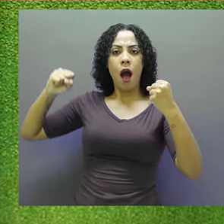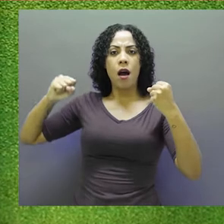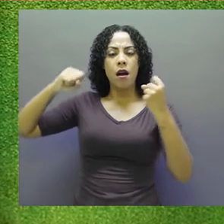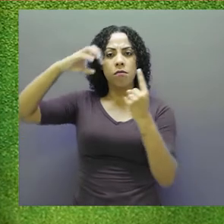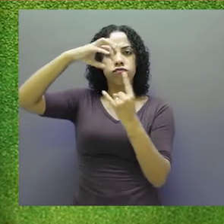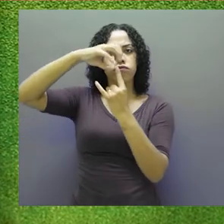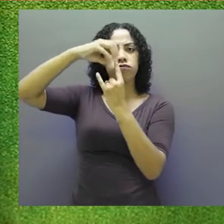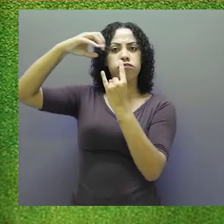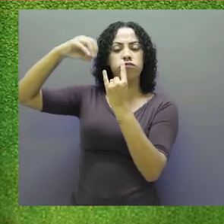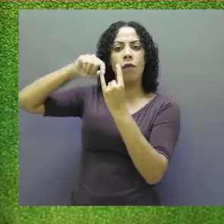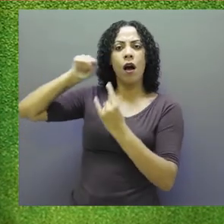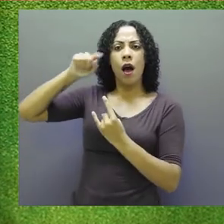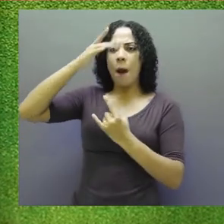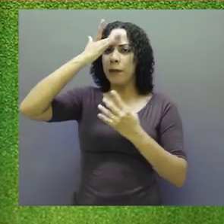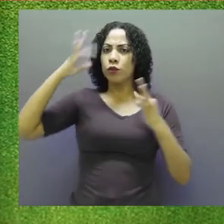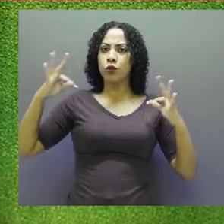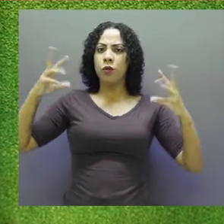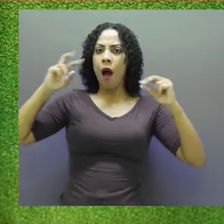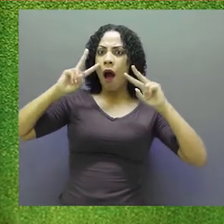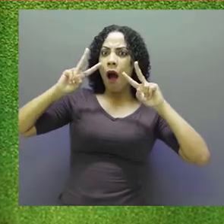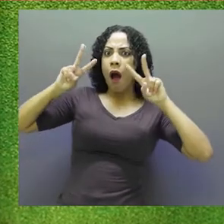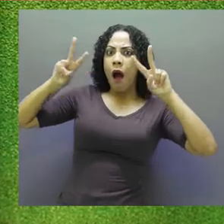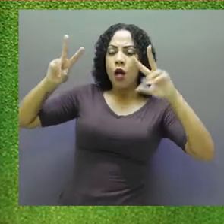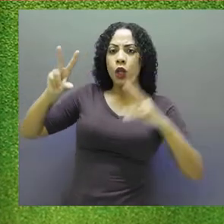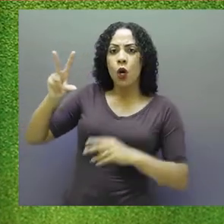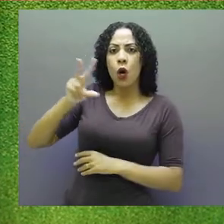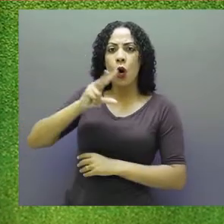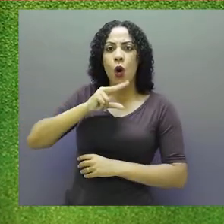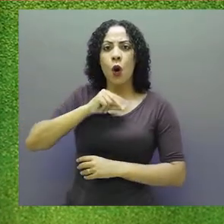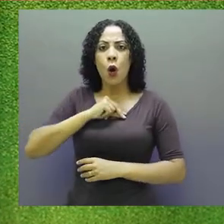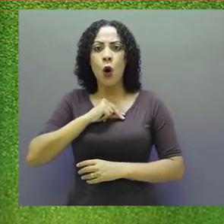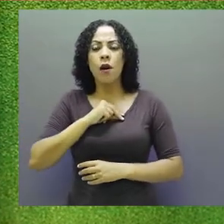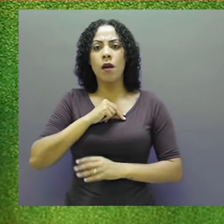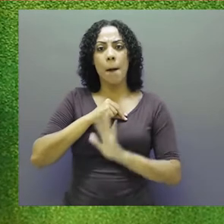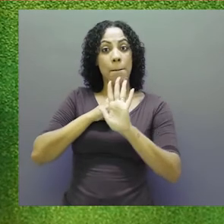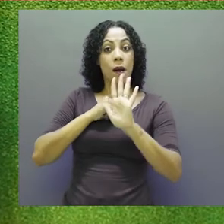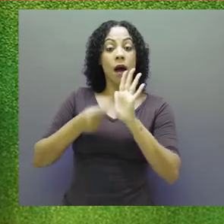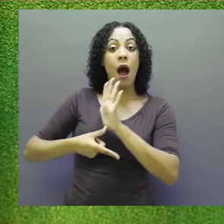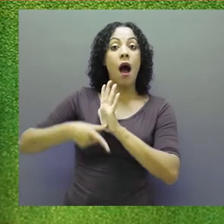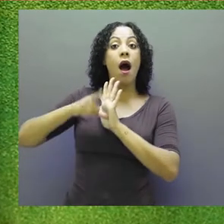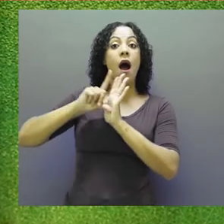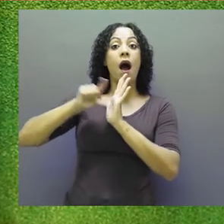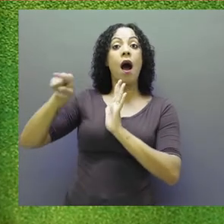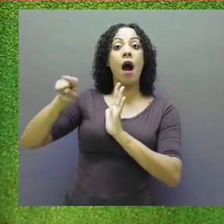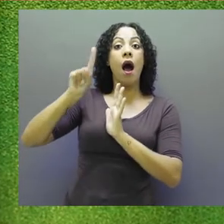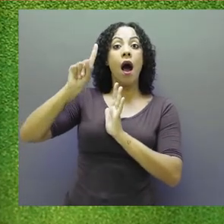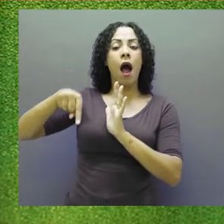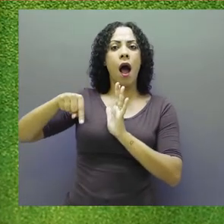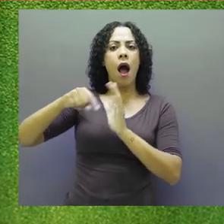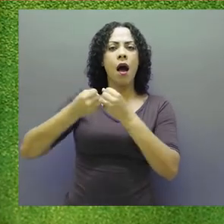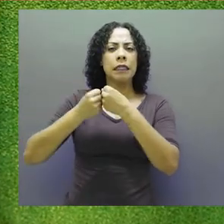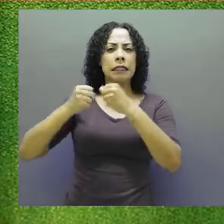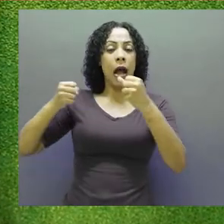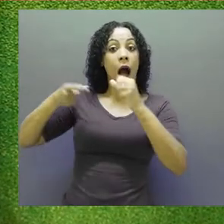grande castelo. Chama tanto a atenção, mas antes de virar aquele castelo grande, um